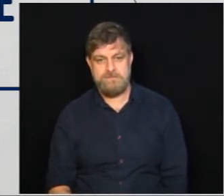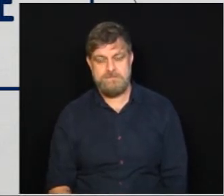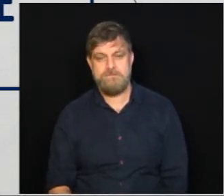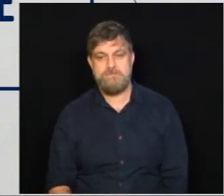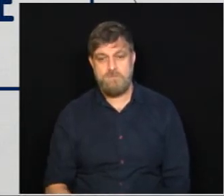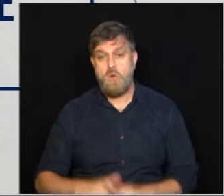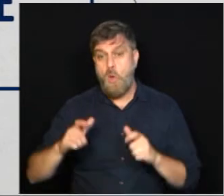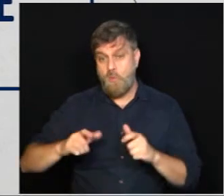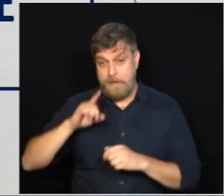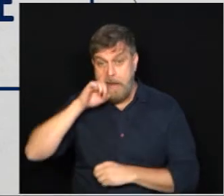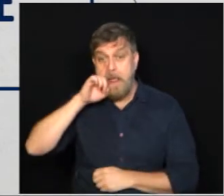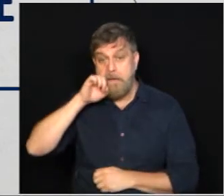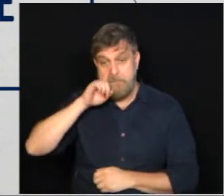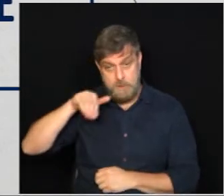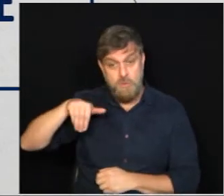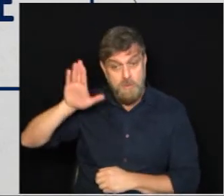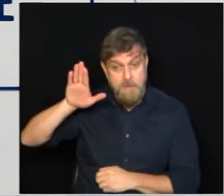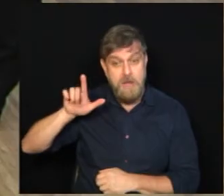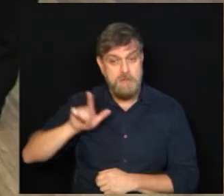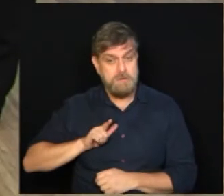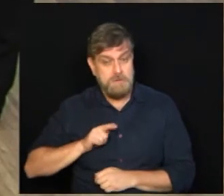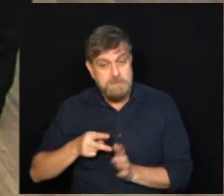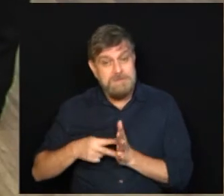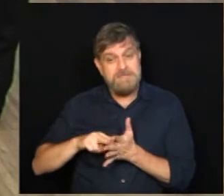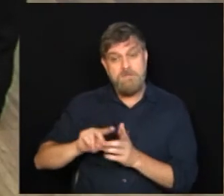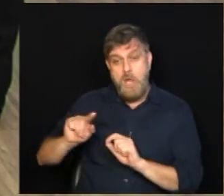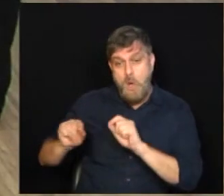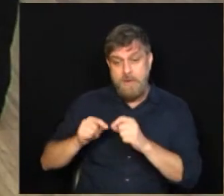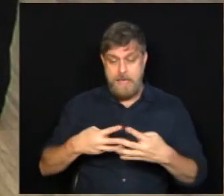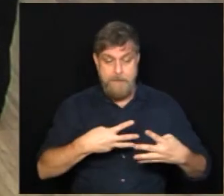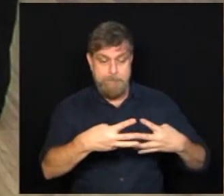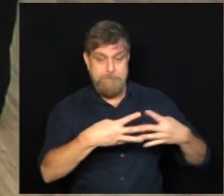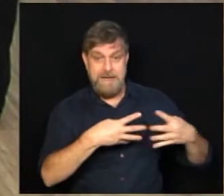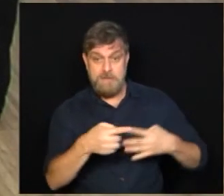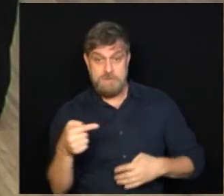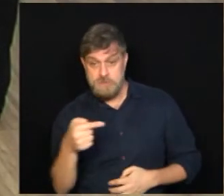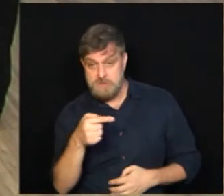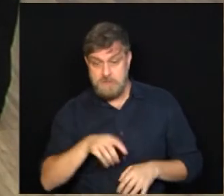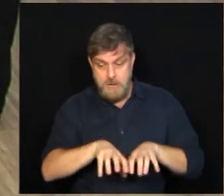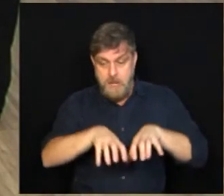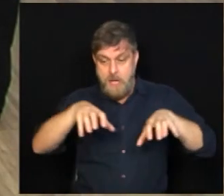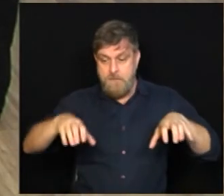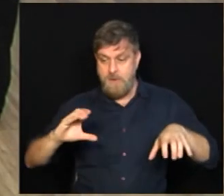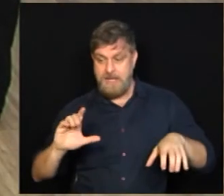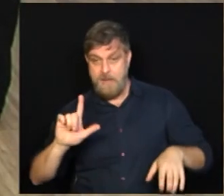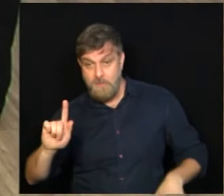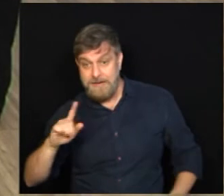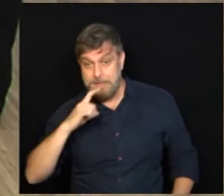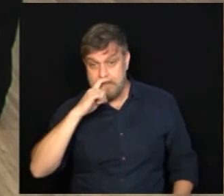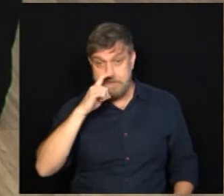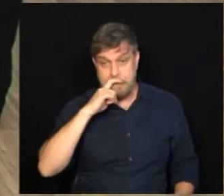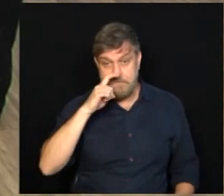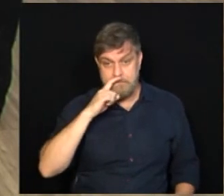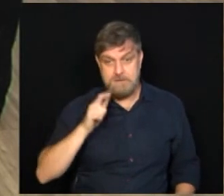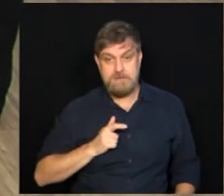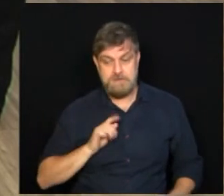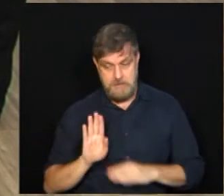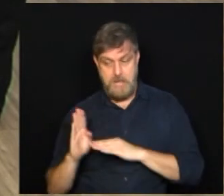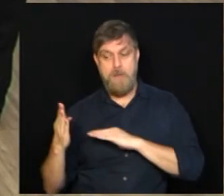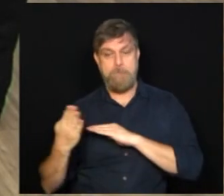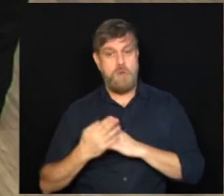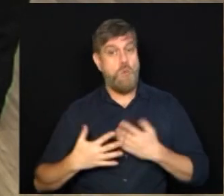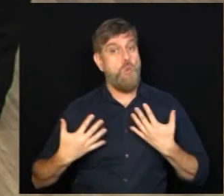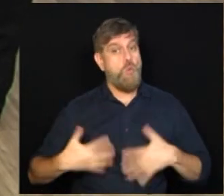Jardim Melina e Jardim Ouro Verde. Ou seja, Barão Geraldo, Distrito do Campo Grande e do Ouro Verde, esses bairros